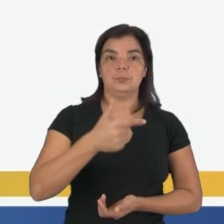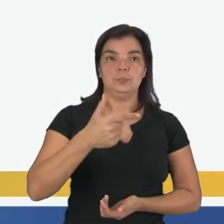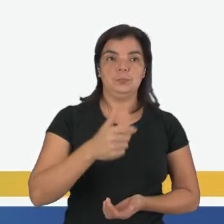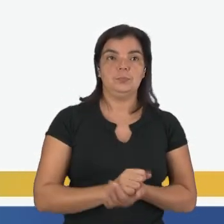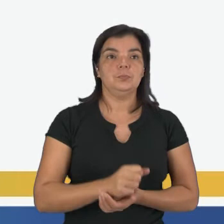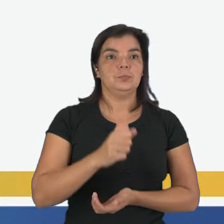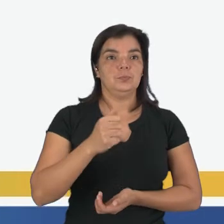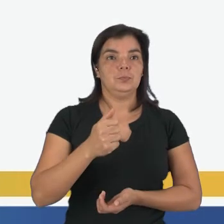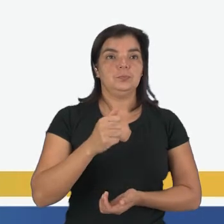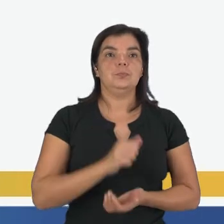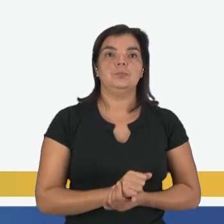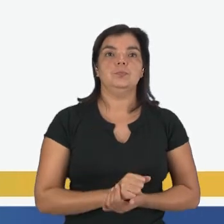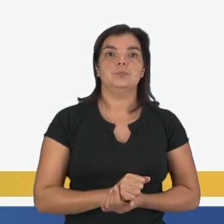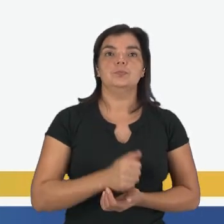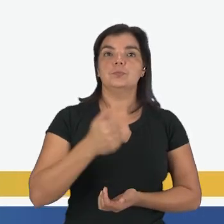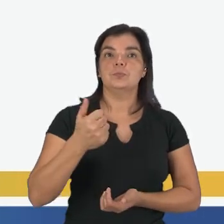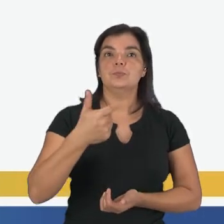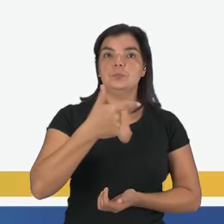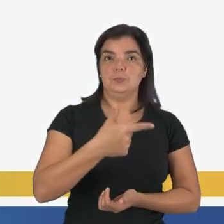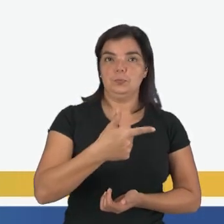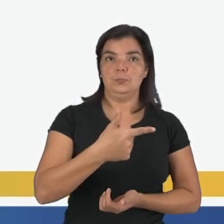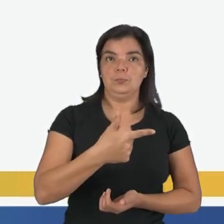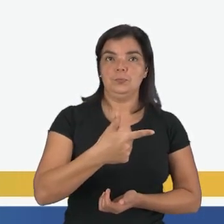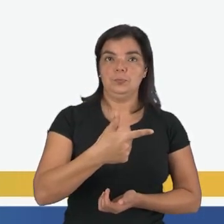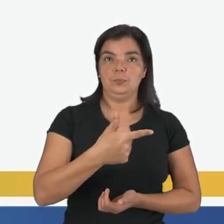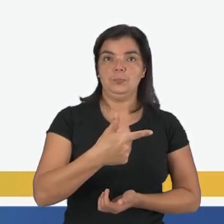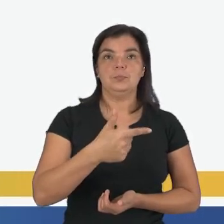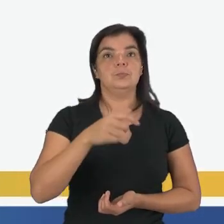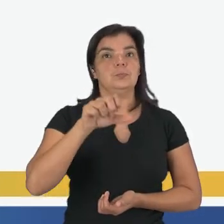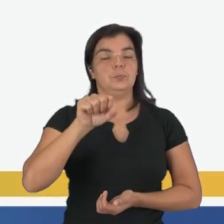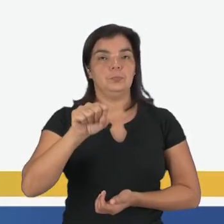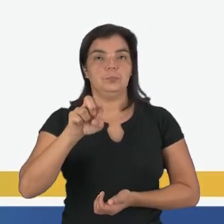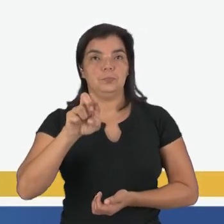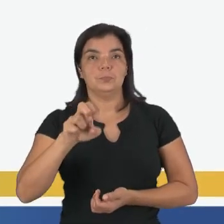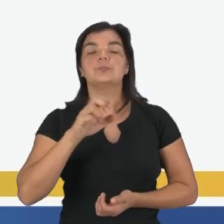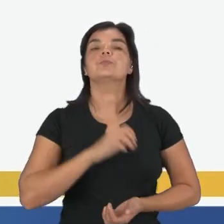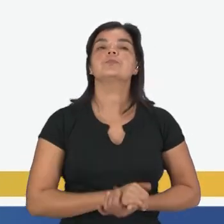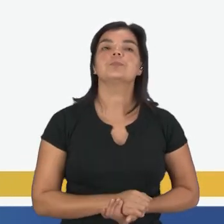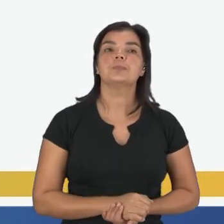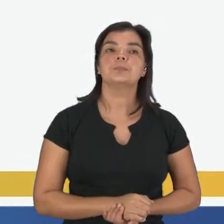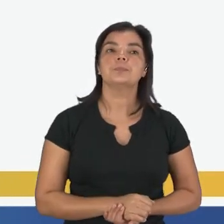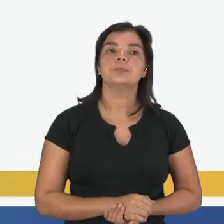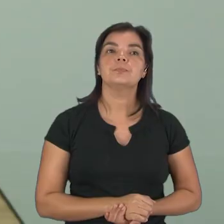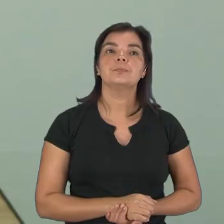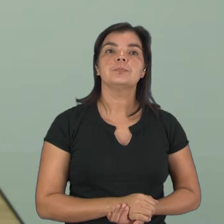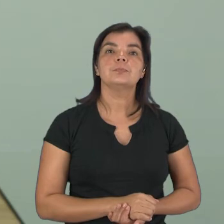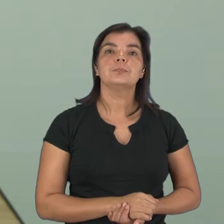12 inteiros e 85. Olha só, eu tenho aqui